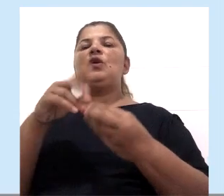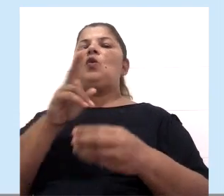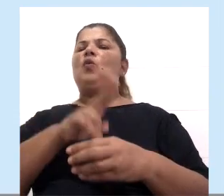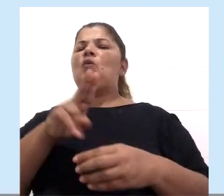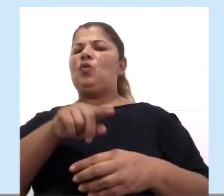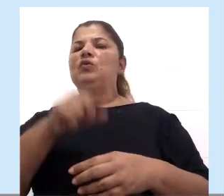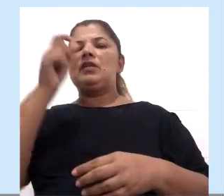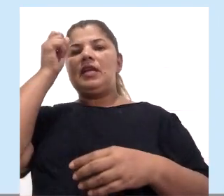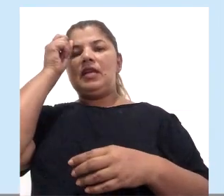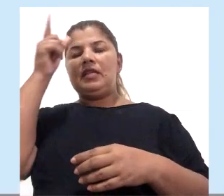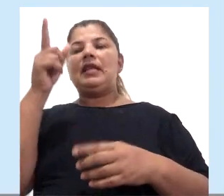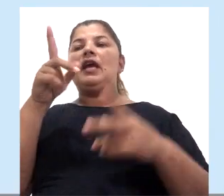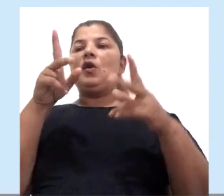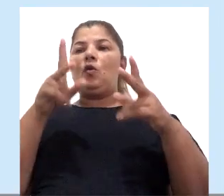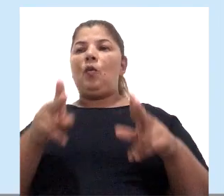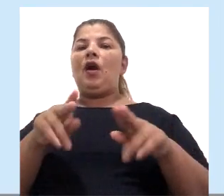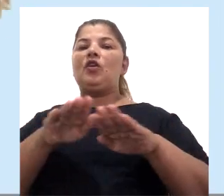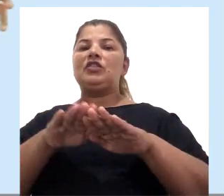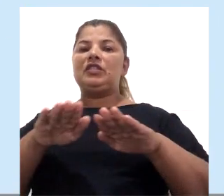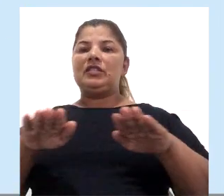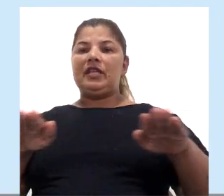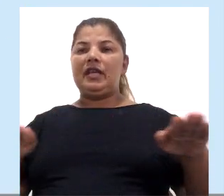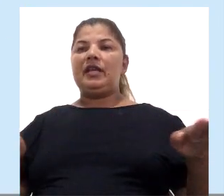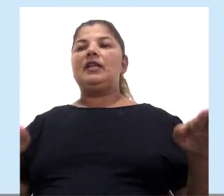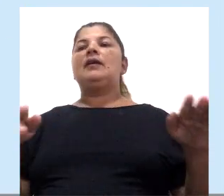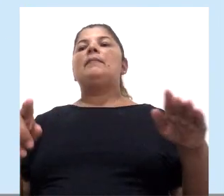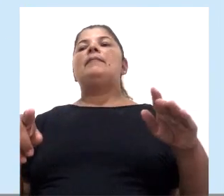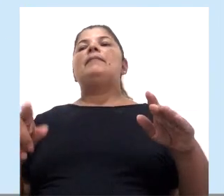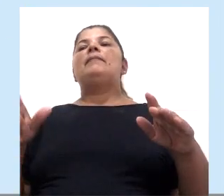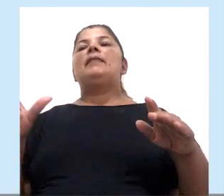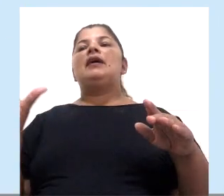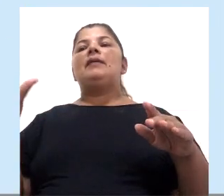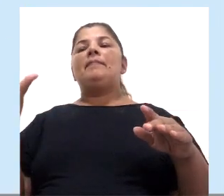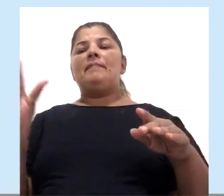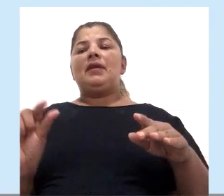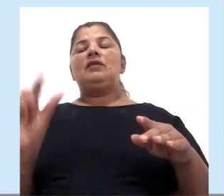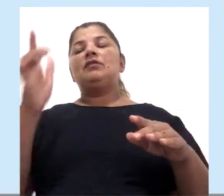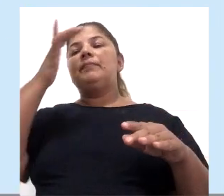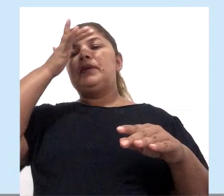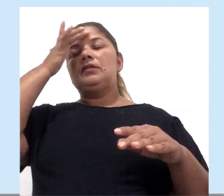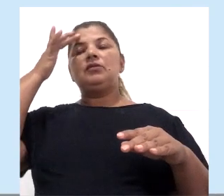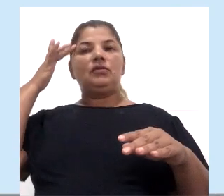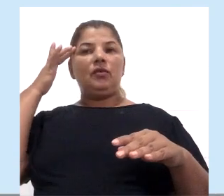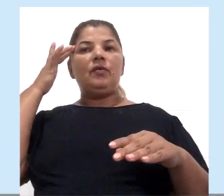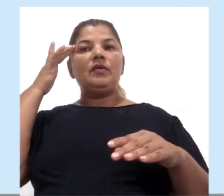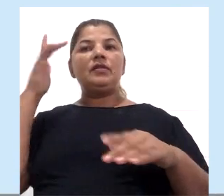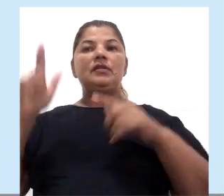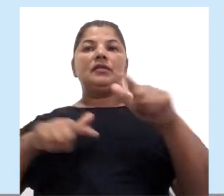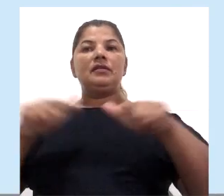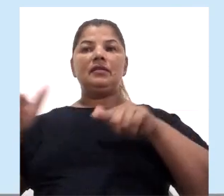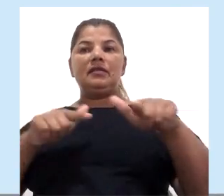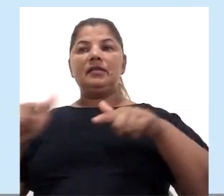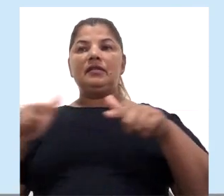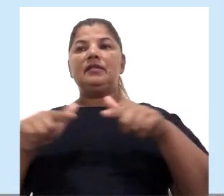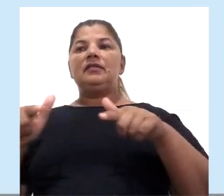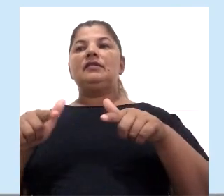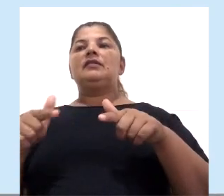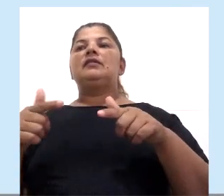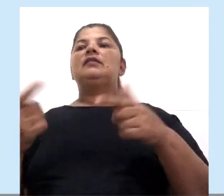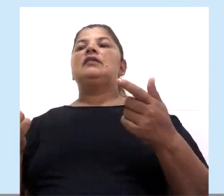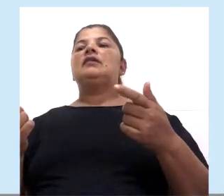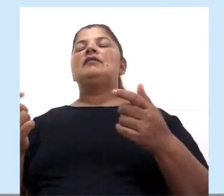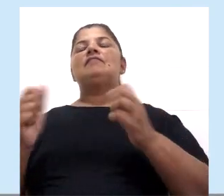vai utilizar a mesma ideia de produção na esteira, tá? Com menos contingente humano, ou seja, menos pessoas